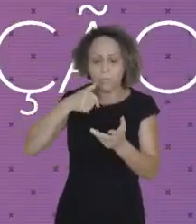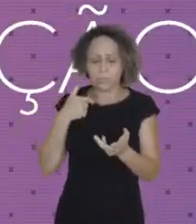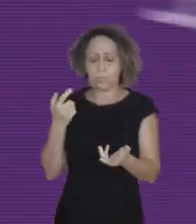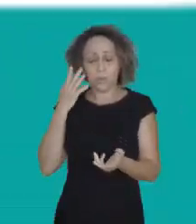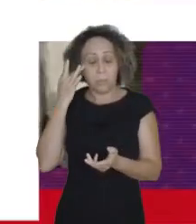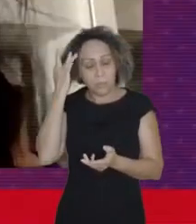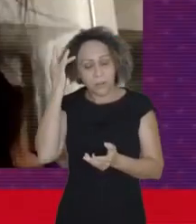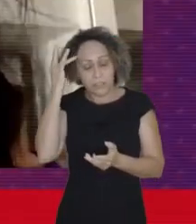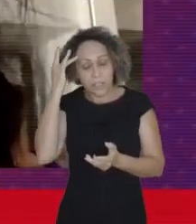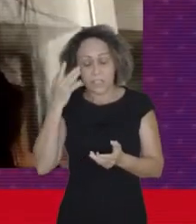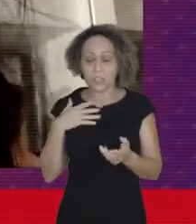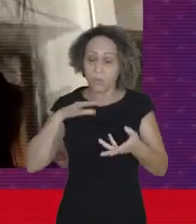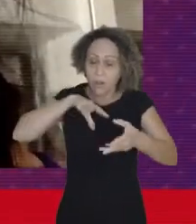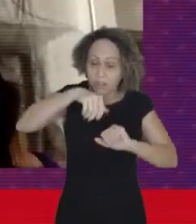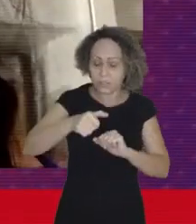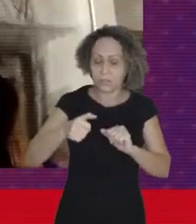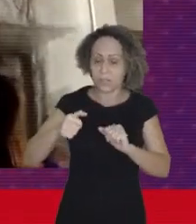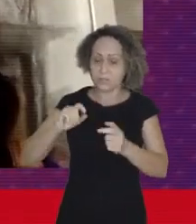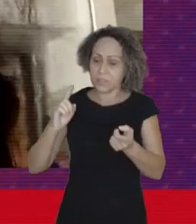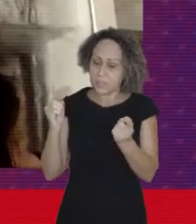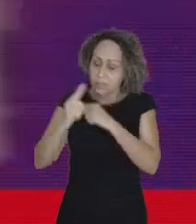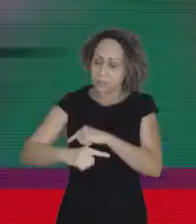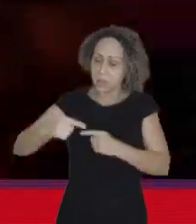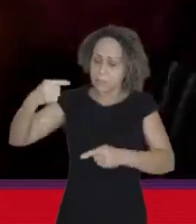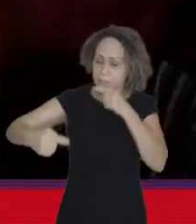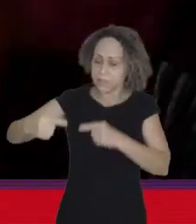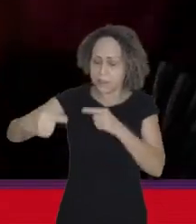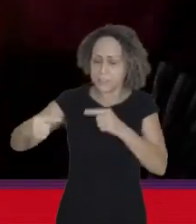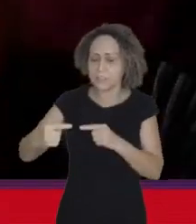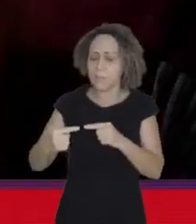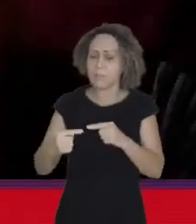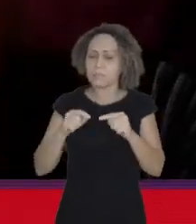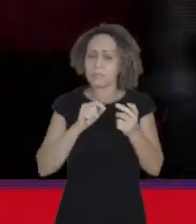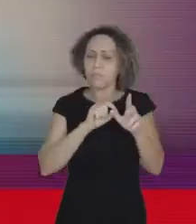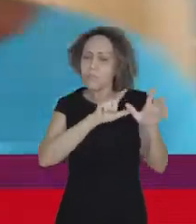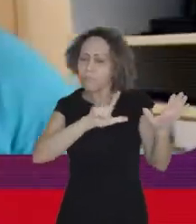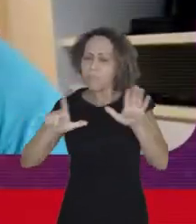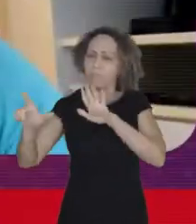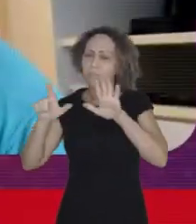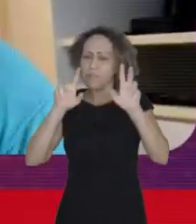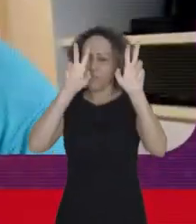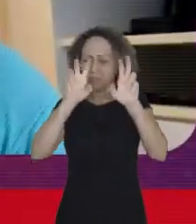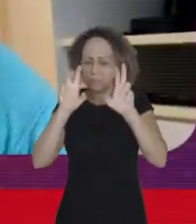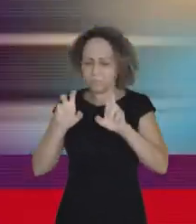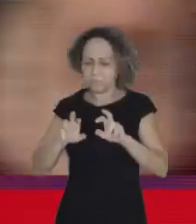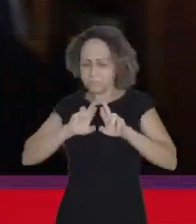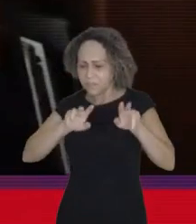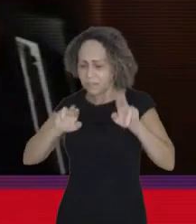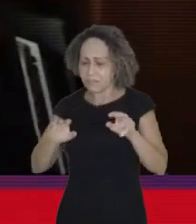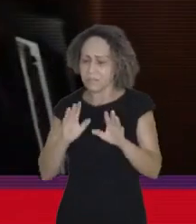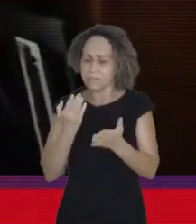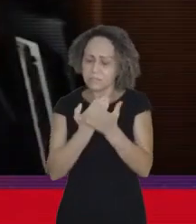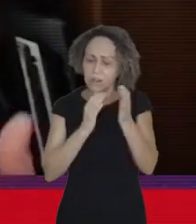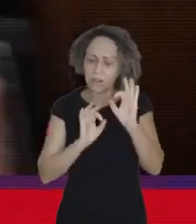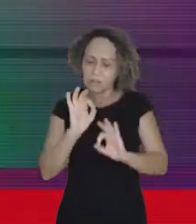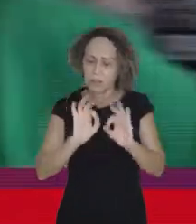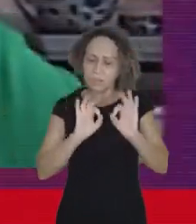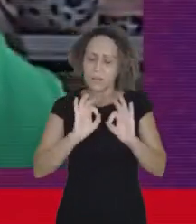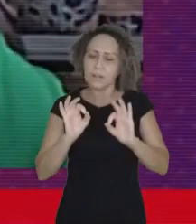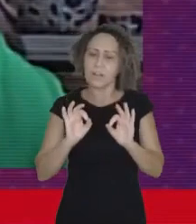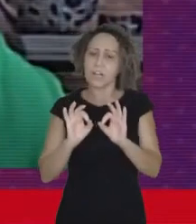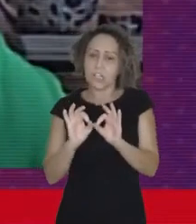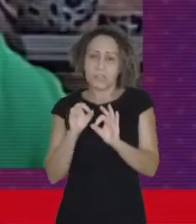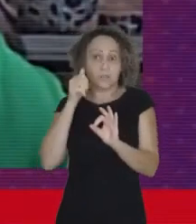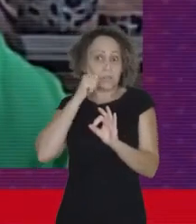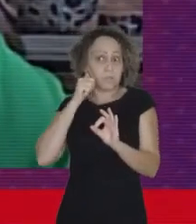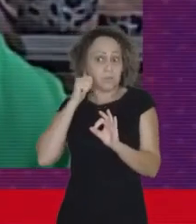das mulheres para a disputa política. A cada semana, um tema diferente será trabalhado em aulas preparadas por especialistas e mulheres de notório saber.